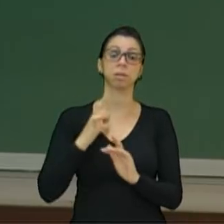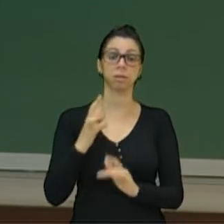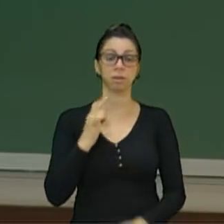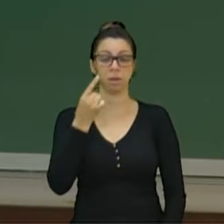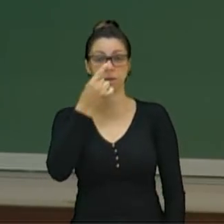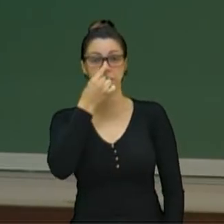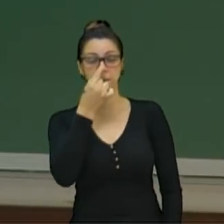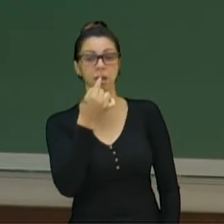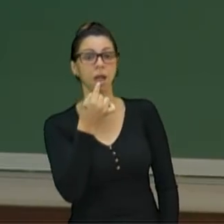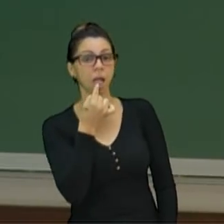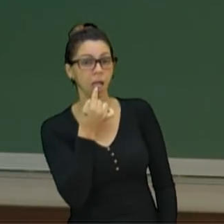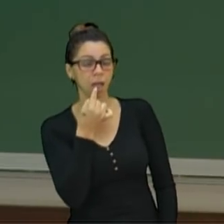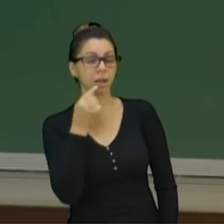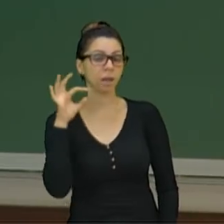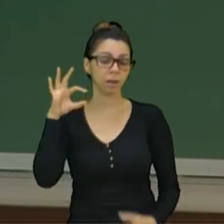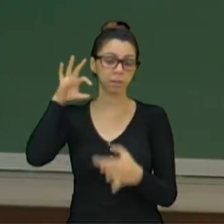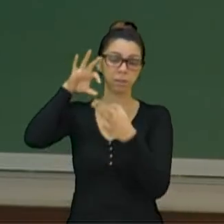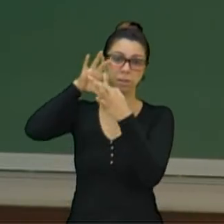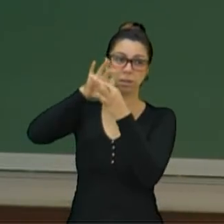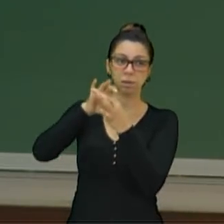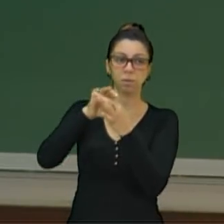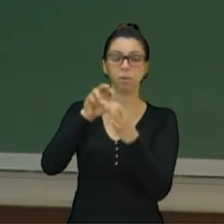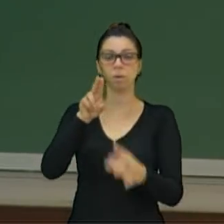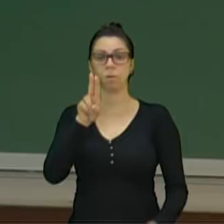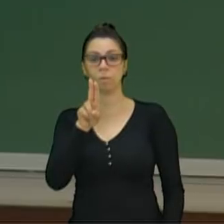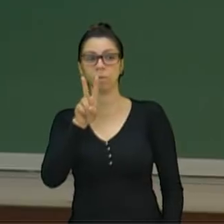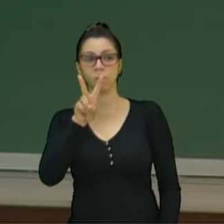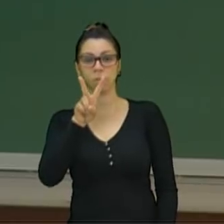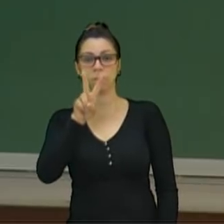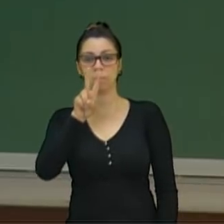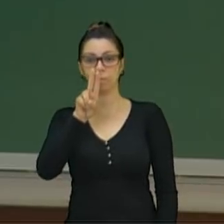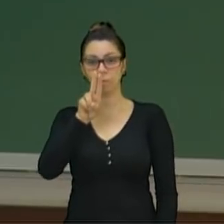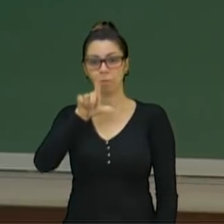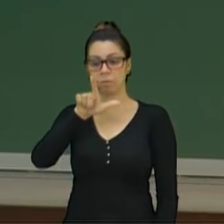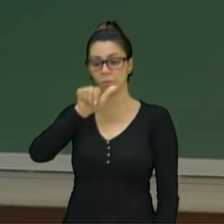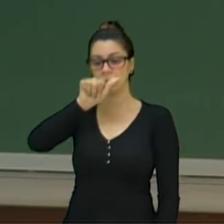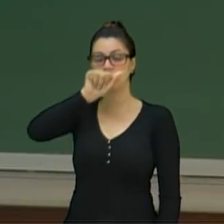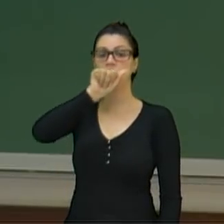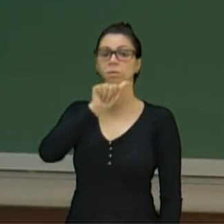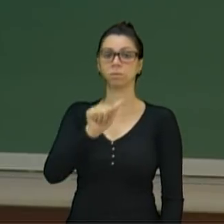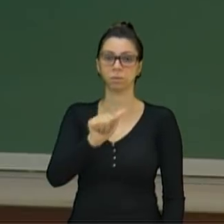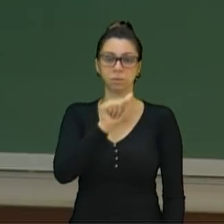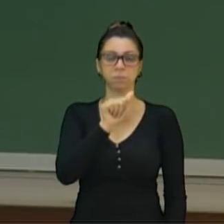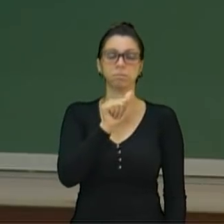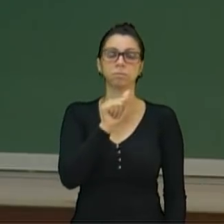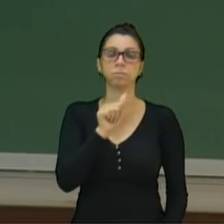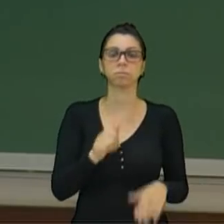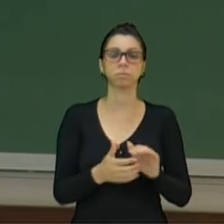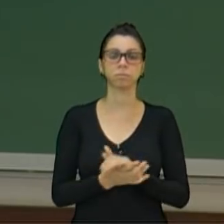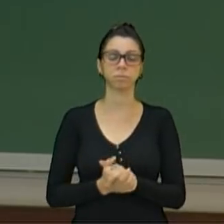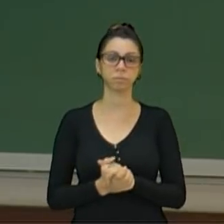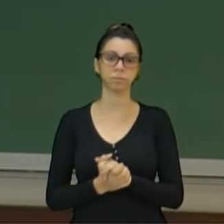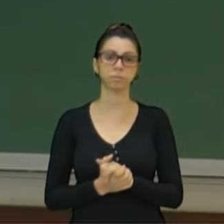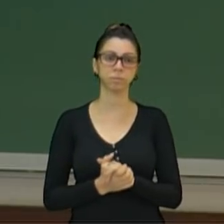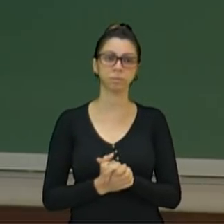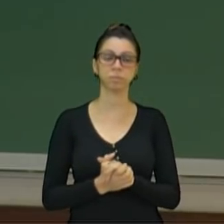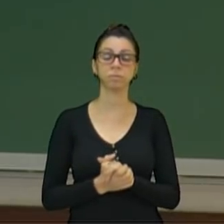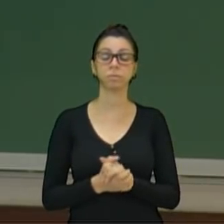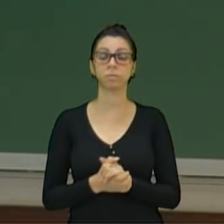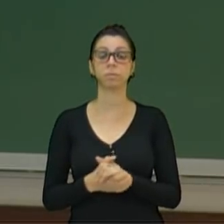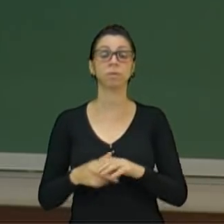boca pela úvula, que é aquela campainha lá no interior da nossa boca,